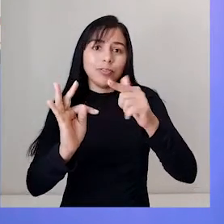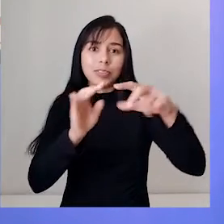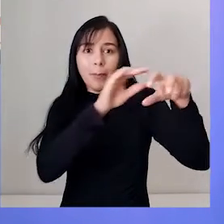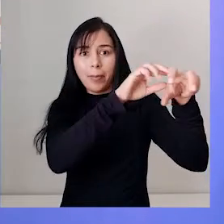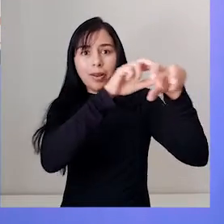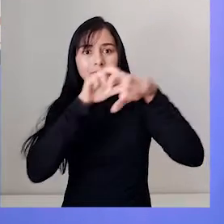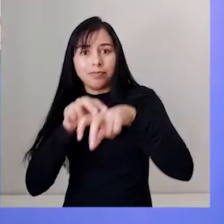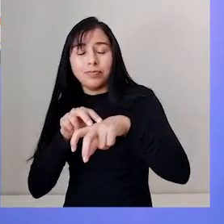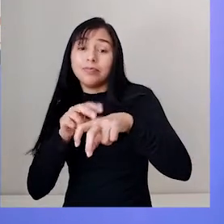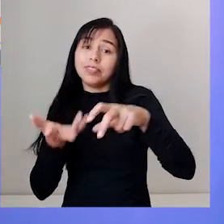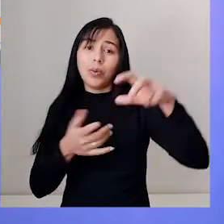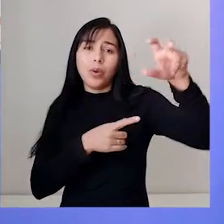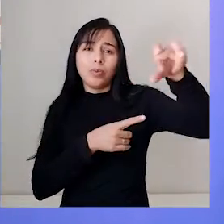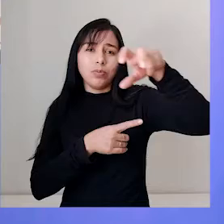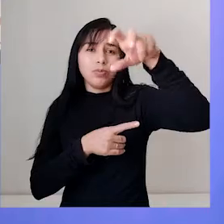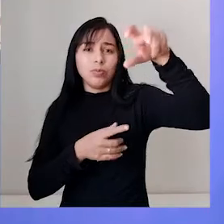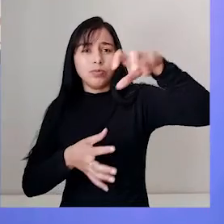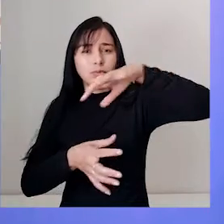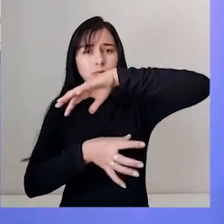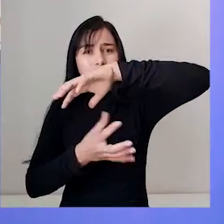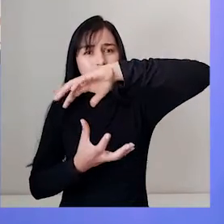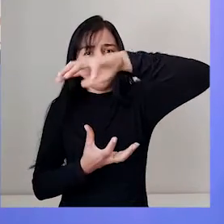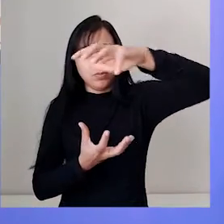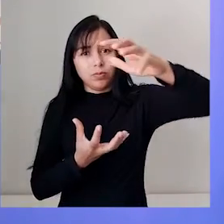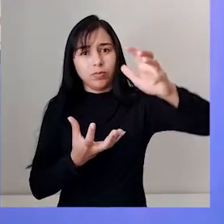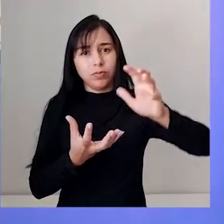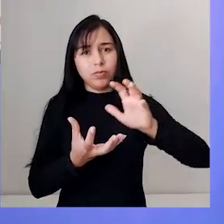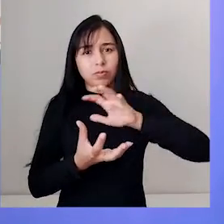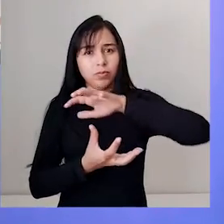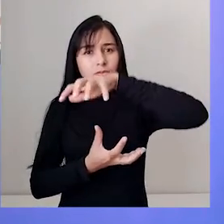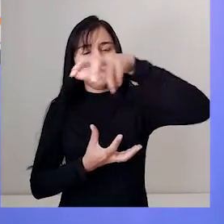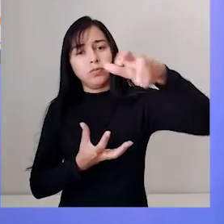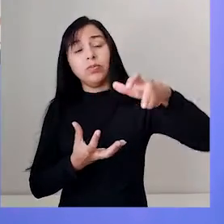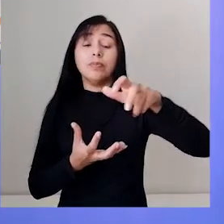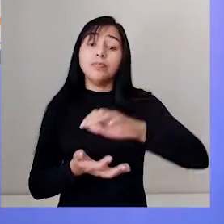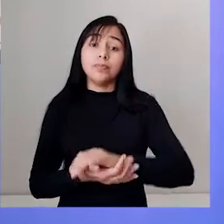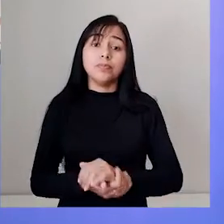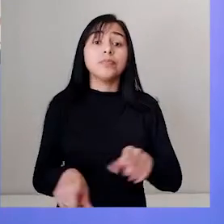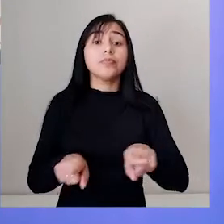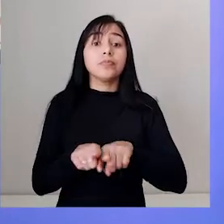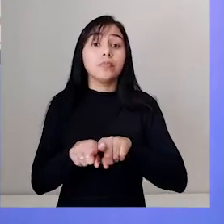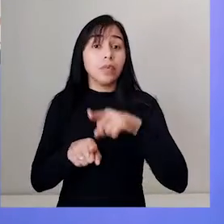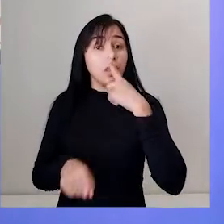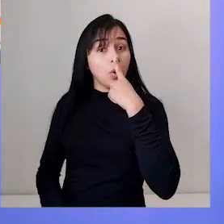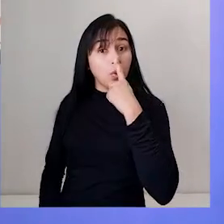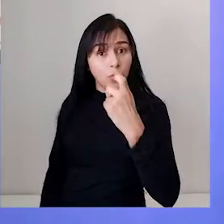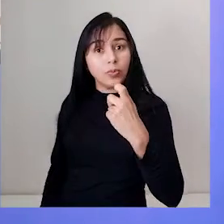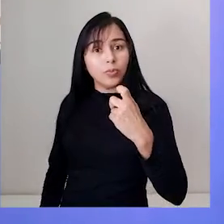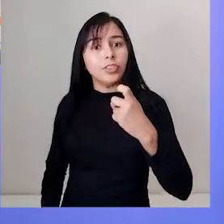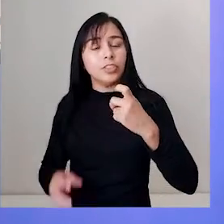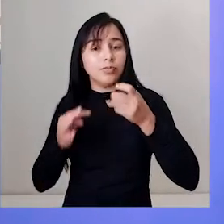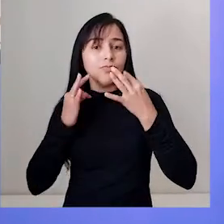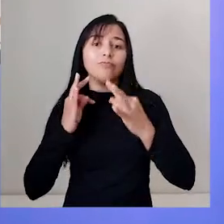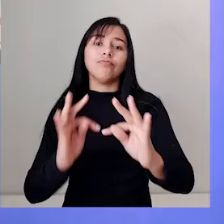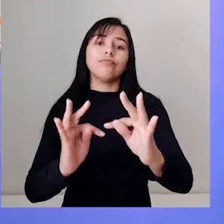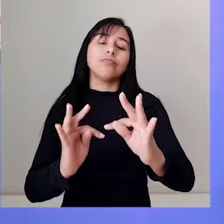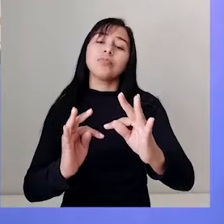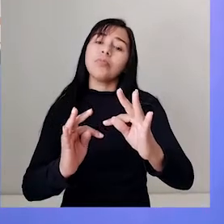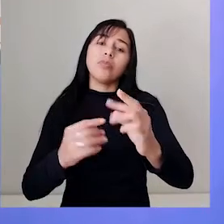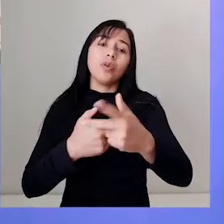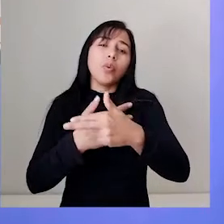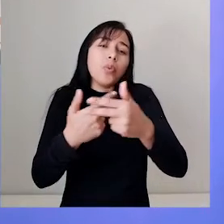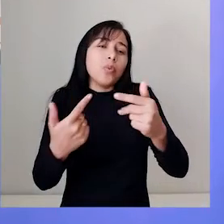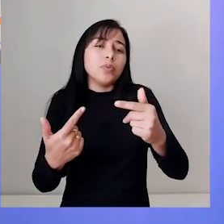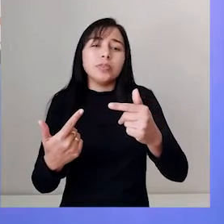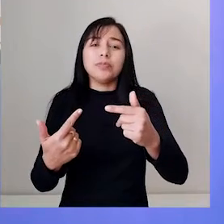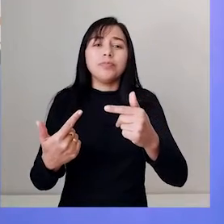e ele fica vagando na órbita da Terra. Lixo eletrônico são restos, são componentes eletrônicos que